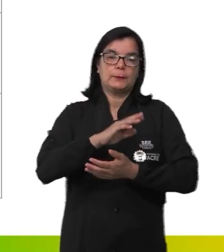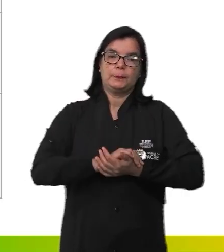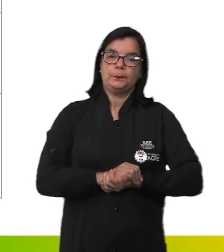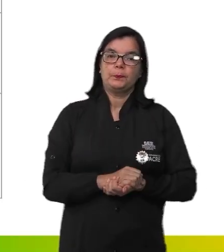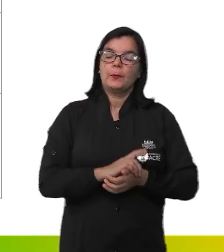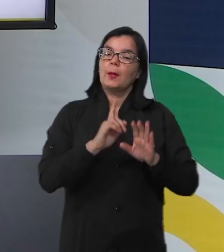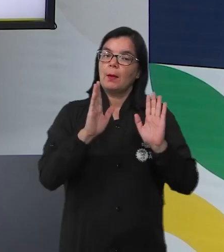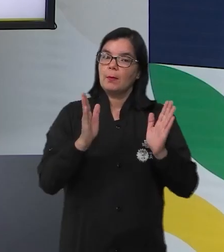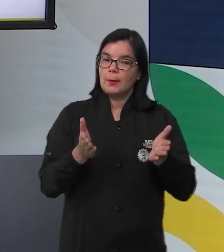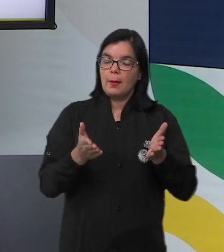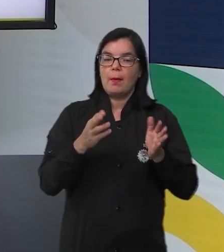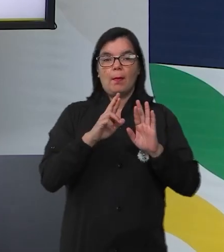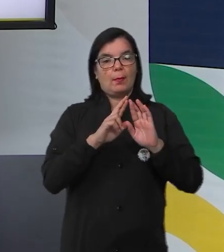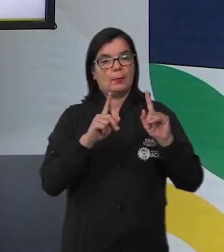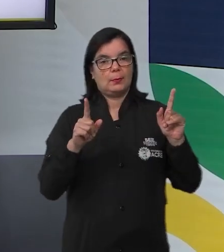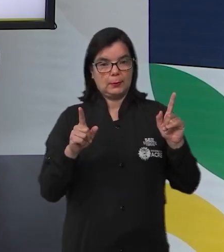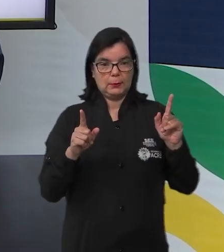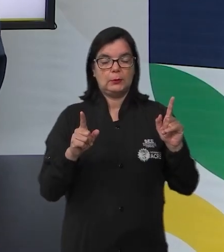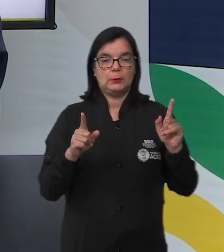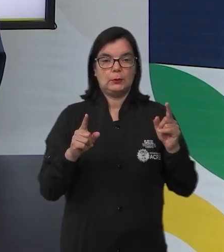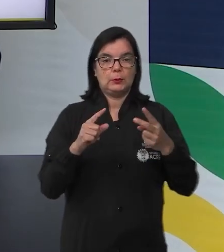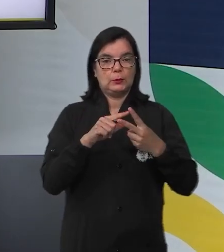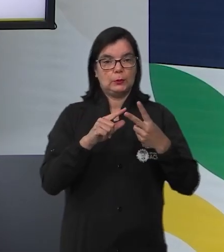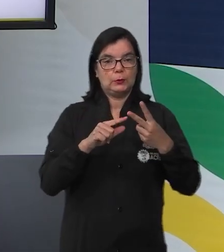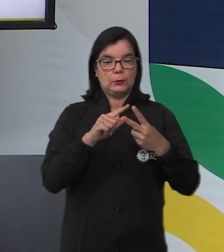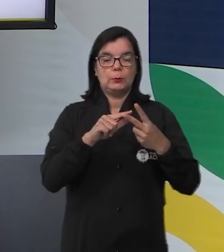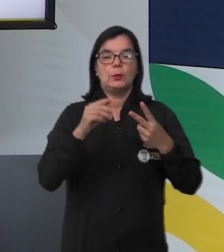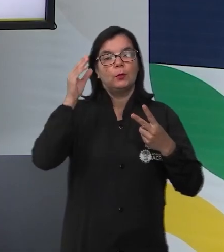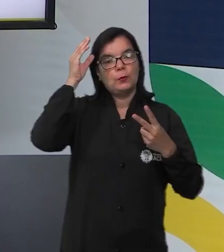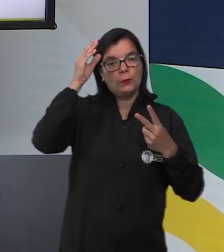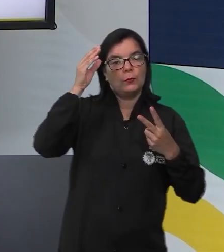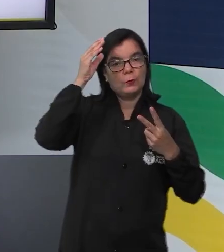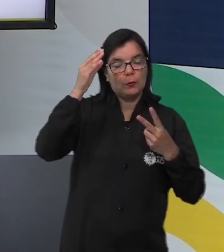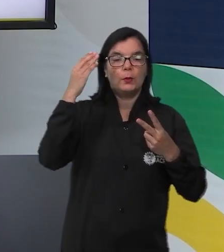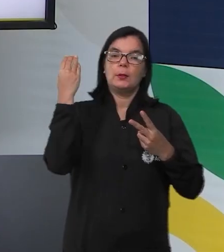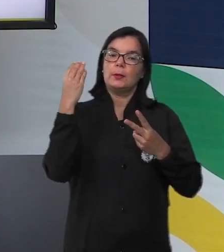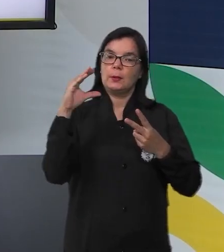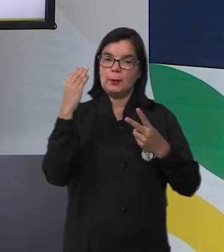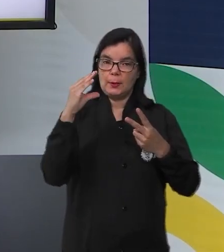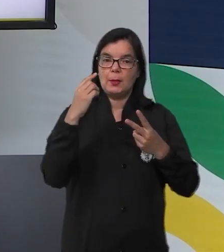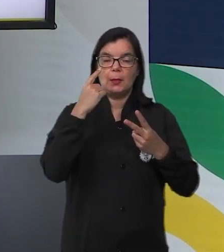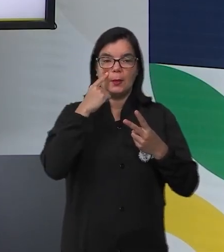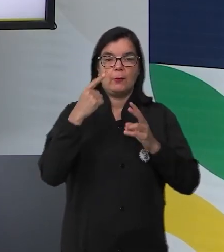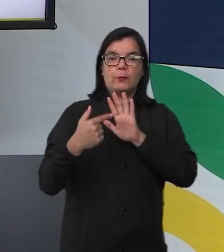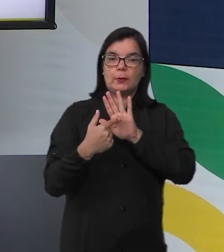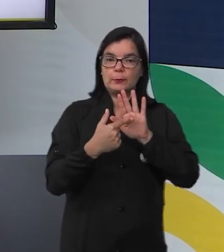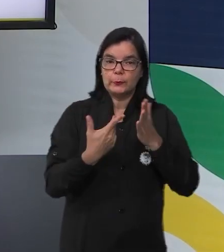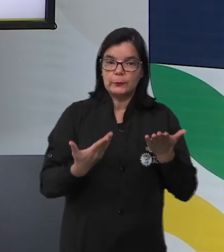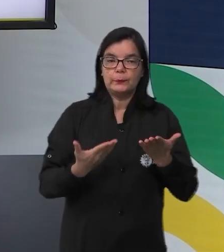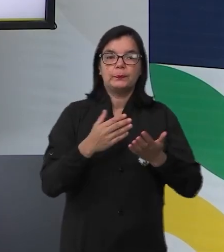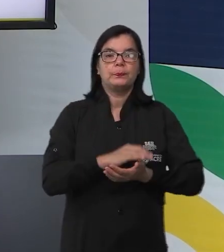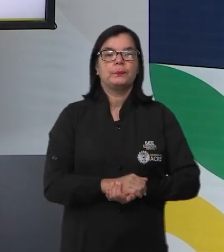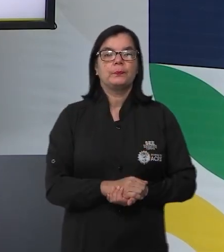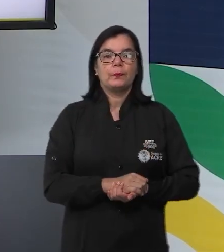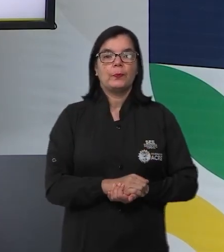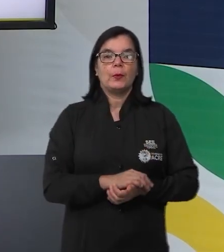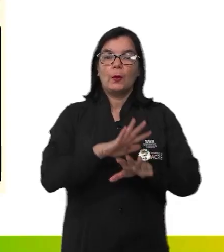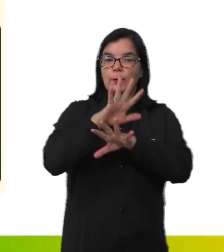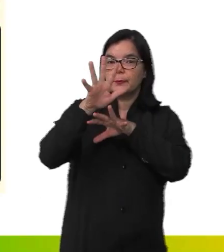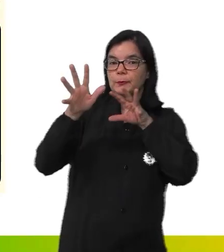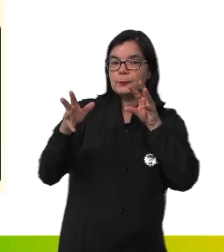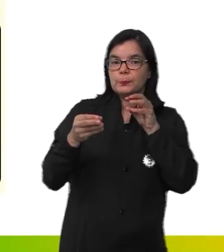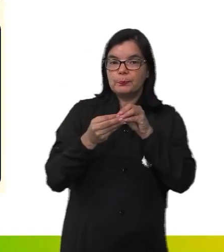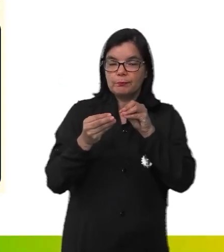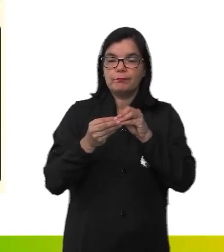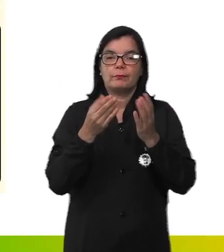diagnósticos. Então, essa é a diferença entre esses dois tipos de conhecimento que a ciência vem atuando, tá ok? Então, vamos fazer um resumo